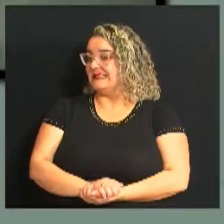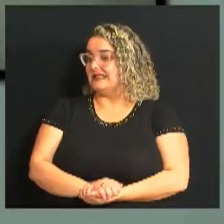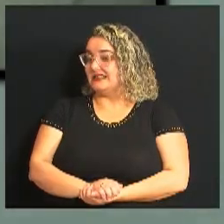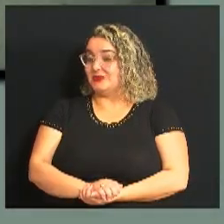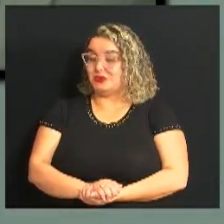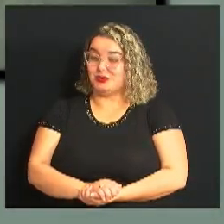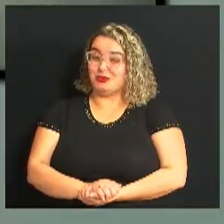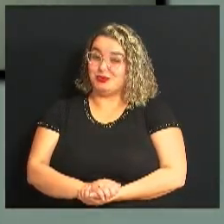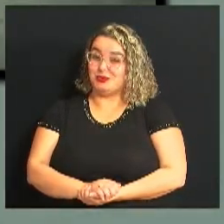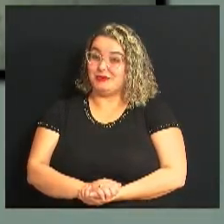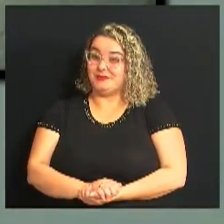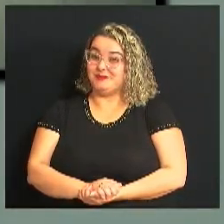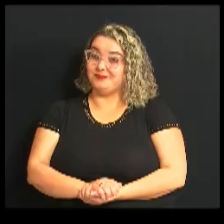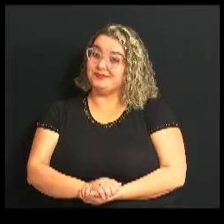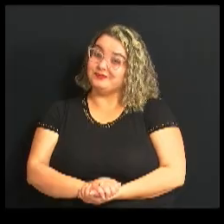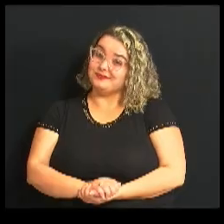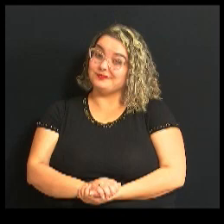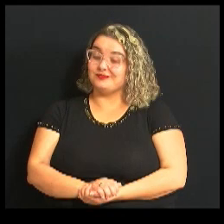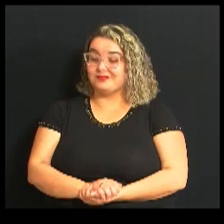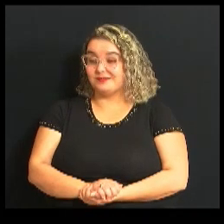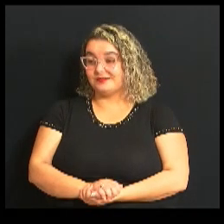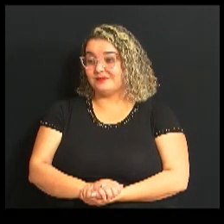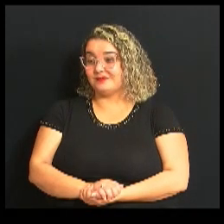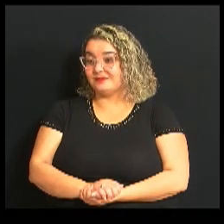She saved my life.